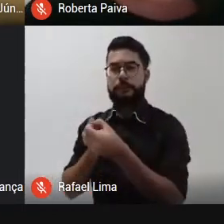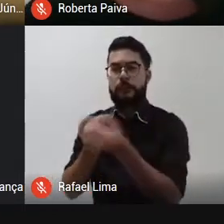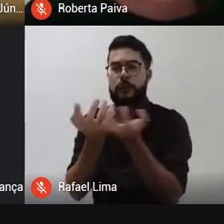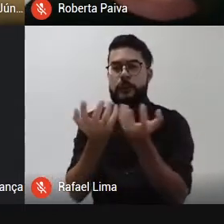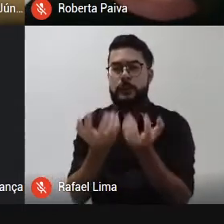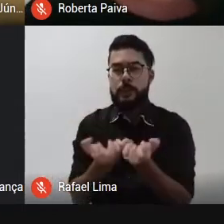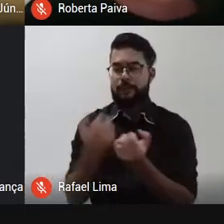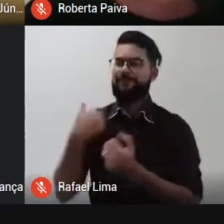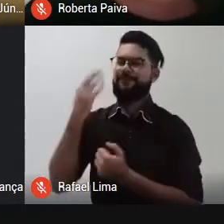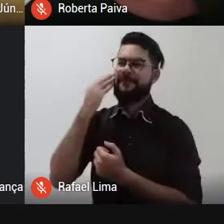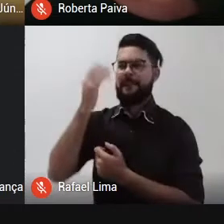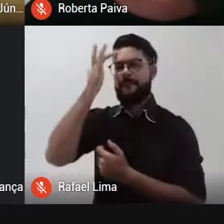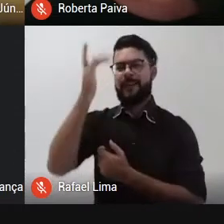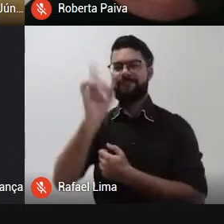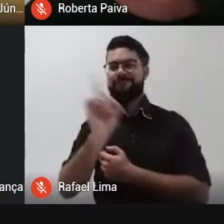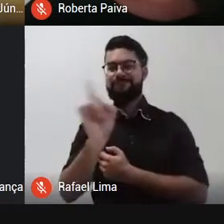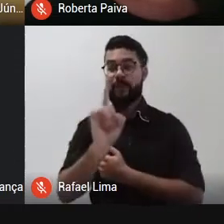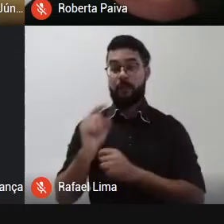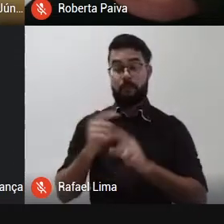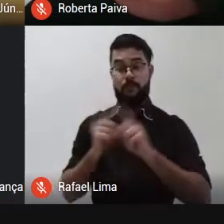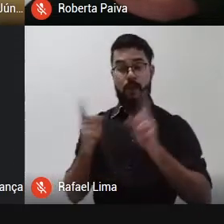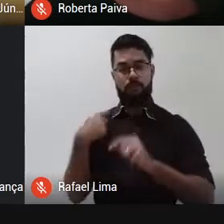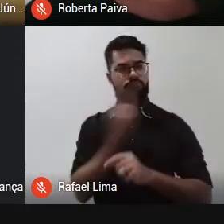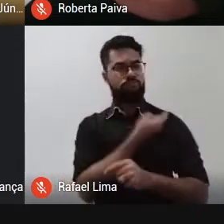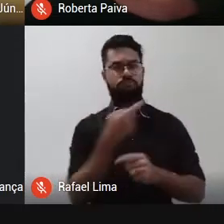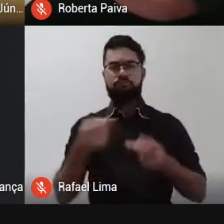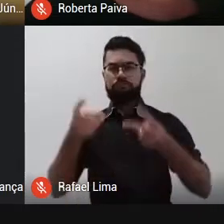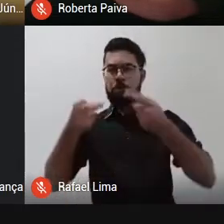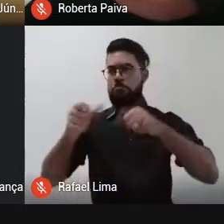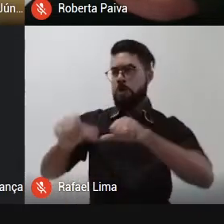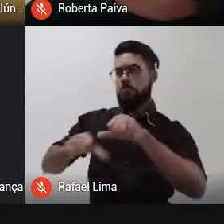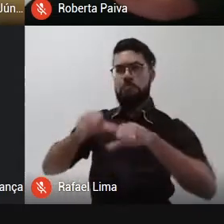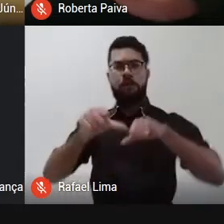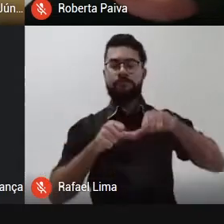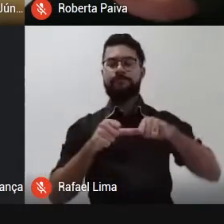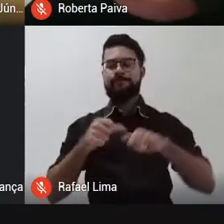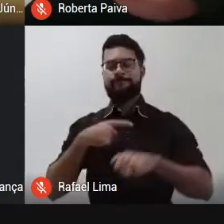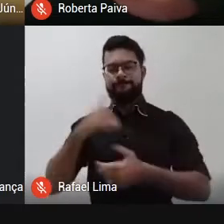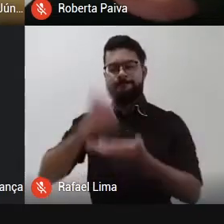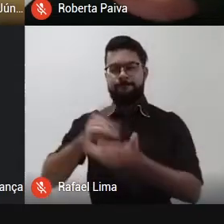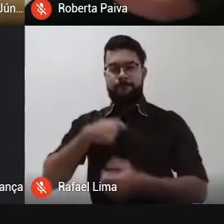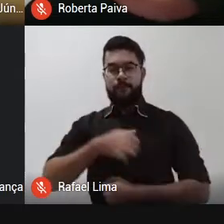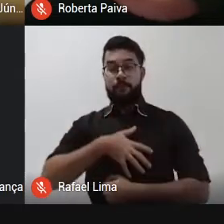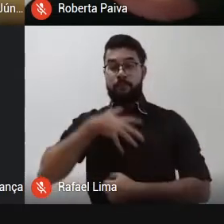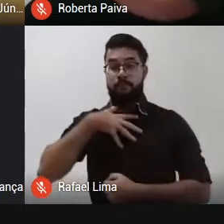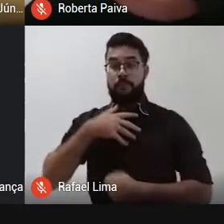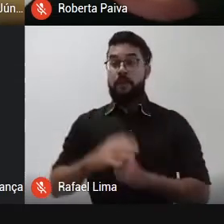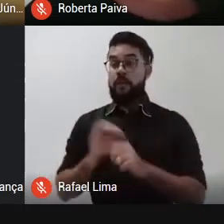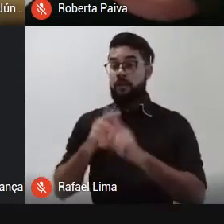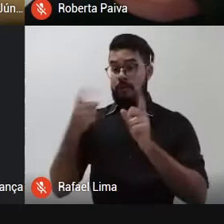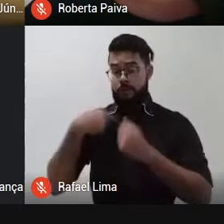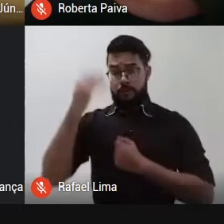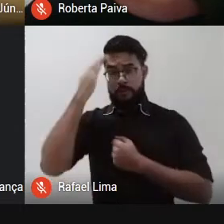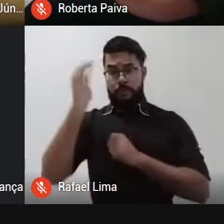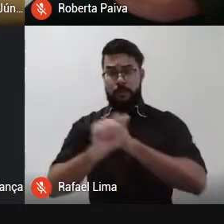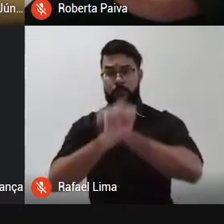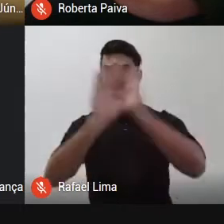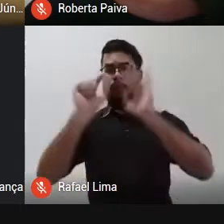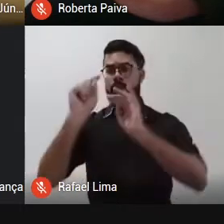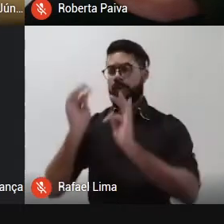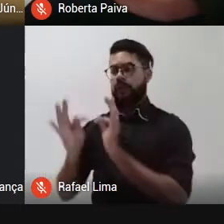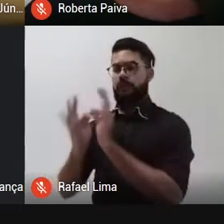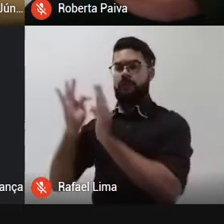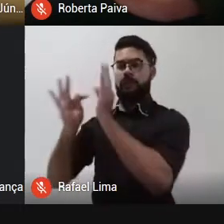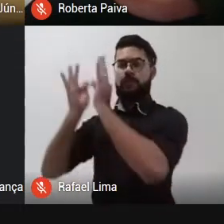E a gente tem percebido isso, e é uma grande satisfação. Mas, assim, eu entendo perfeitamente que não é uma tecnologia, não é uma